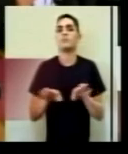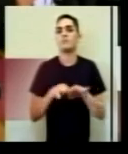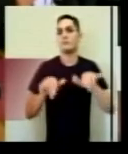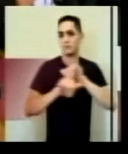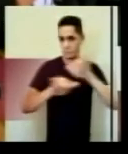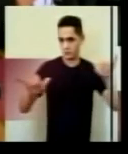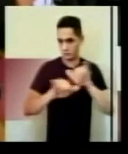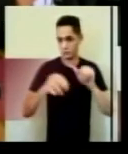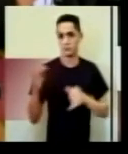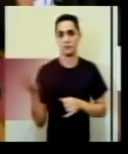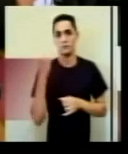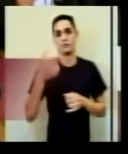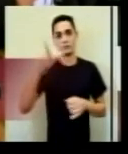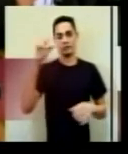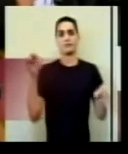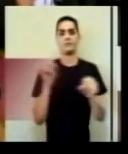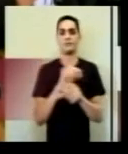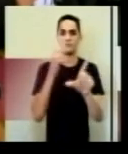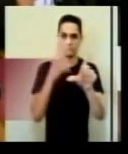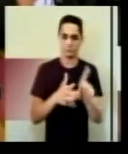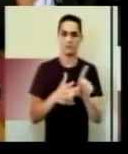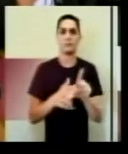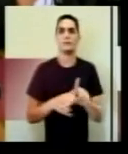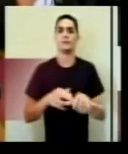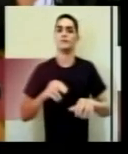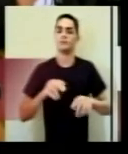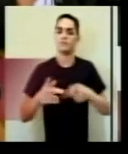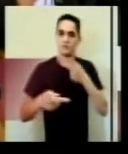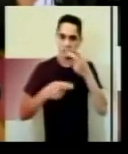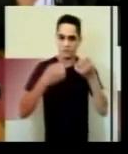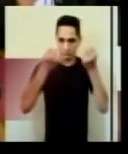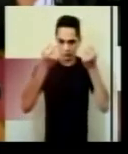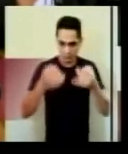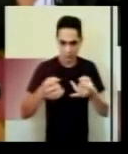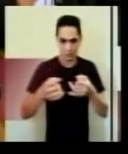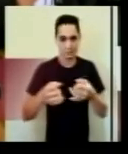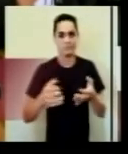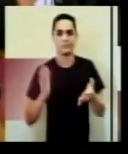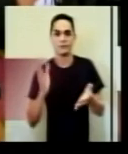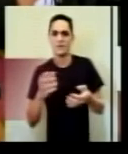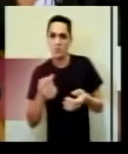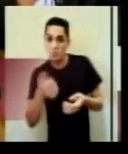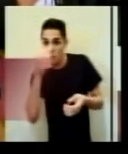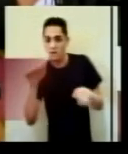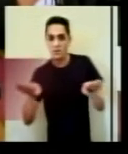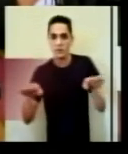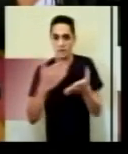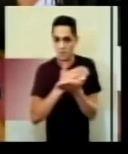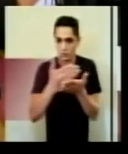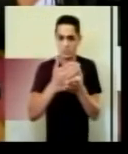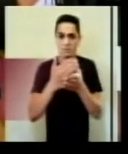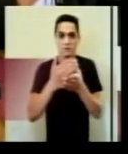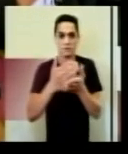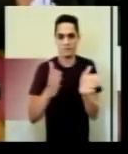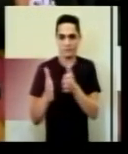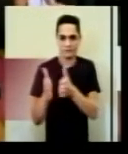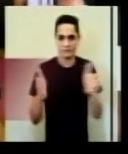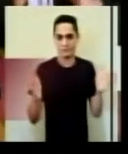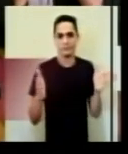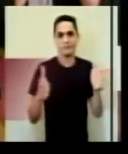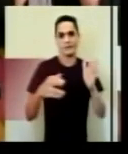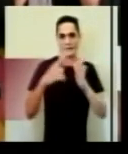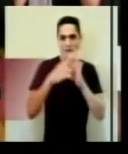nossos intérpretes de Libras, Domingos Carvalho e o Alfredo Neto, e alguns recados importantes antes de encerrar. Sempre bom